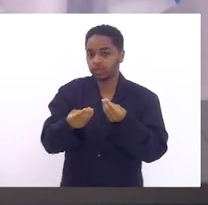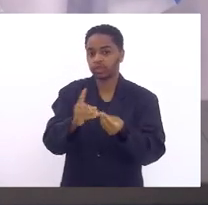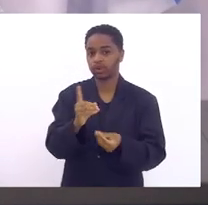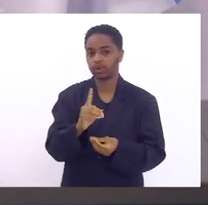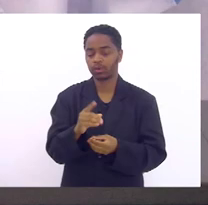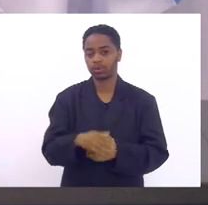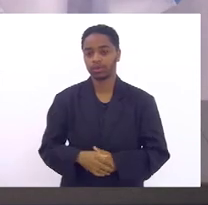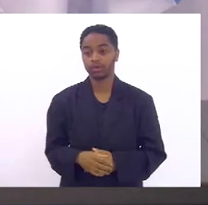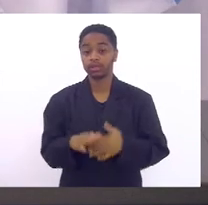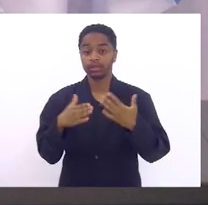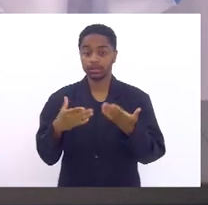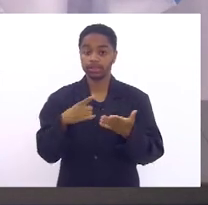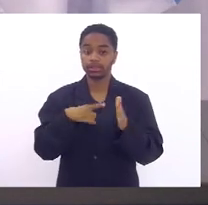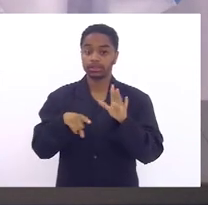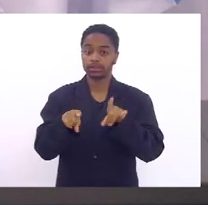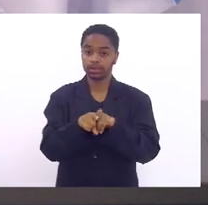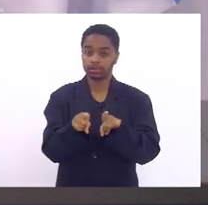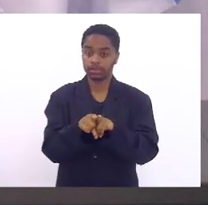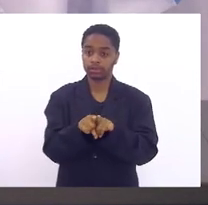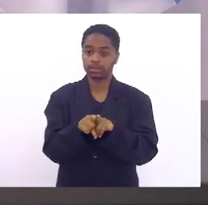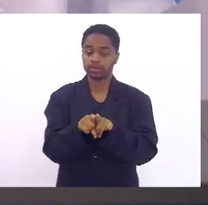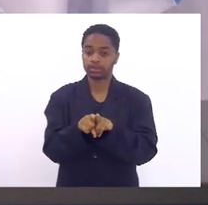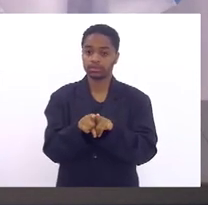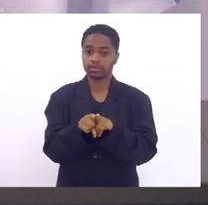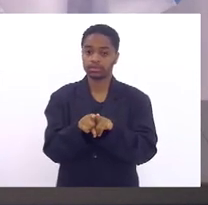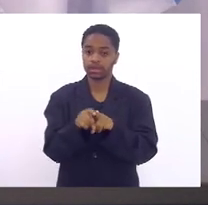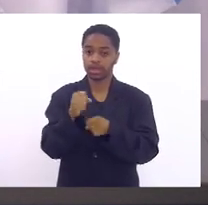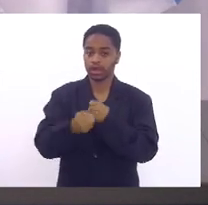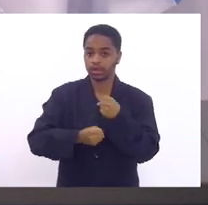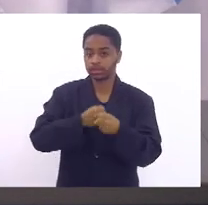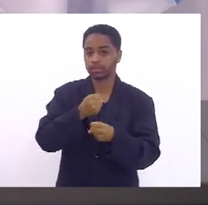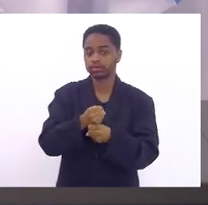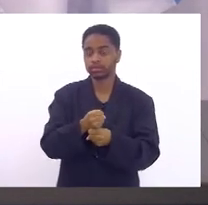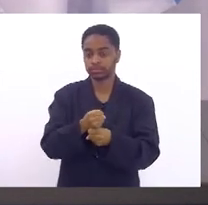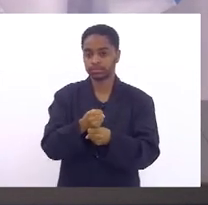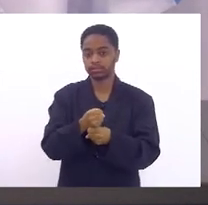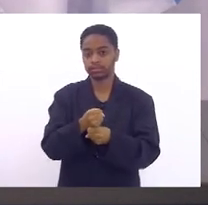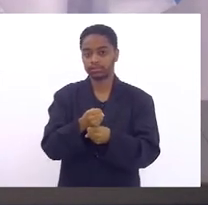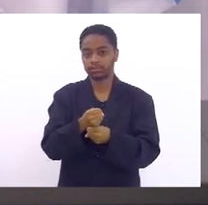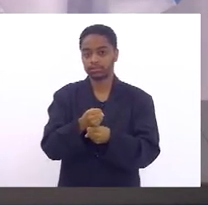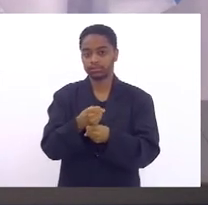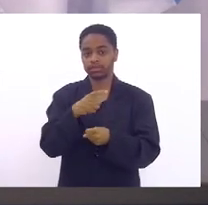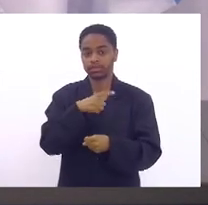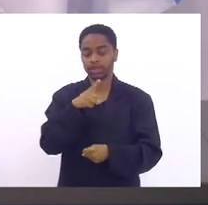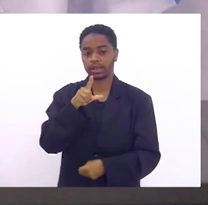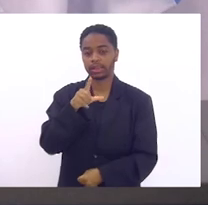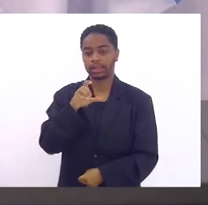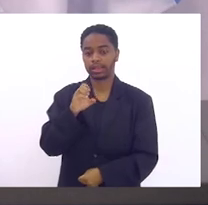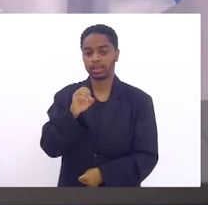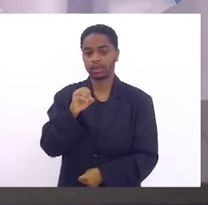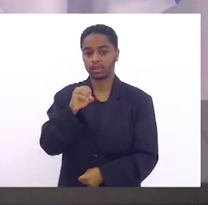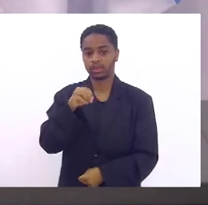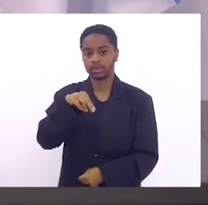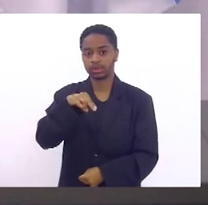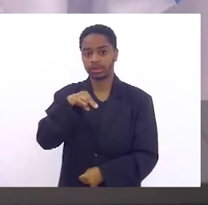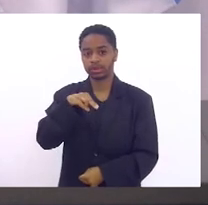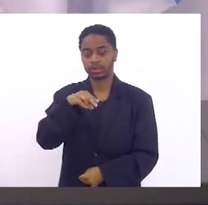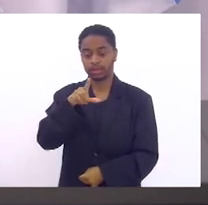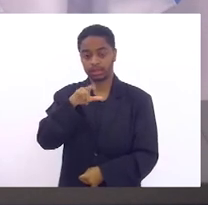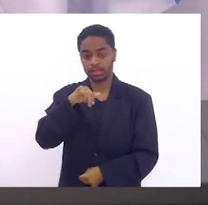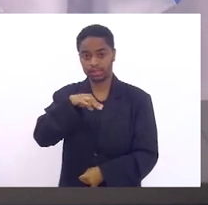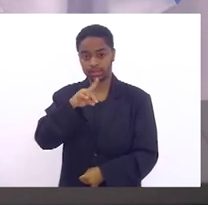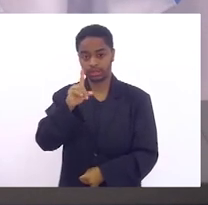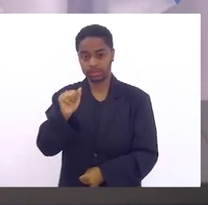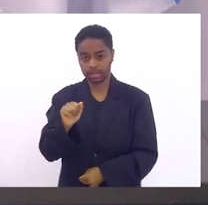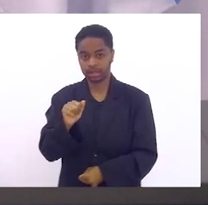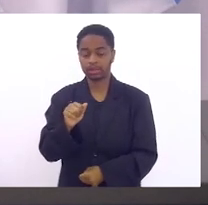aí também na próxima no próximo ano a o leolinda Daltro entregue pela comissão